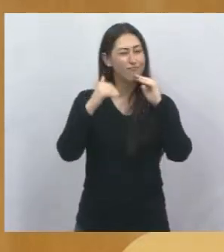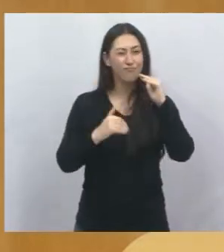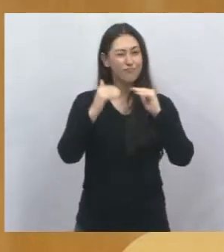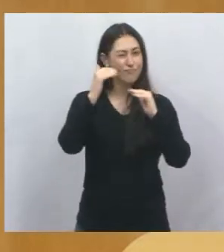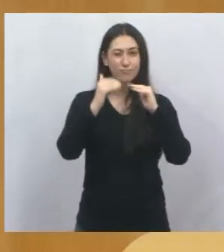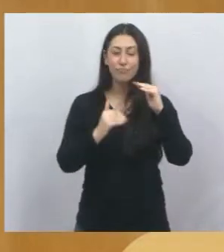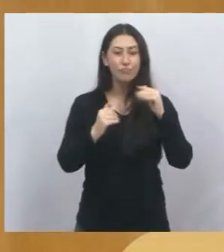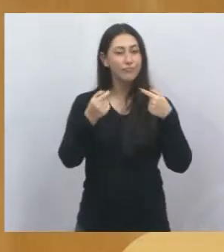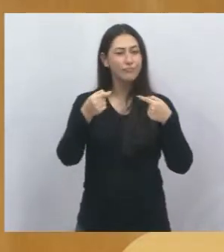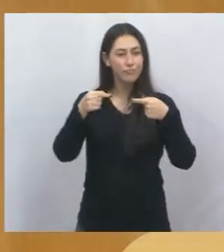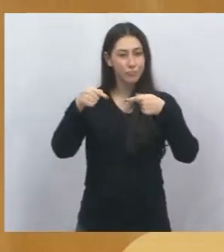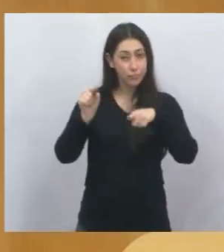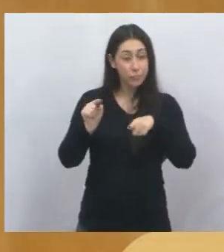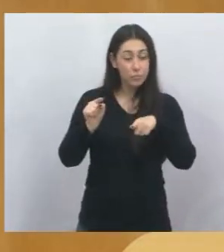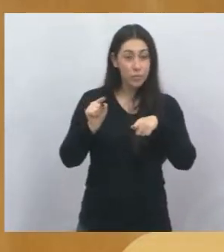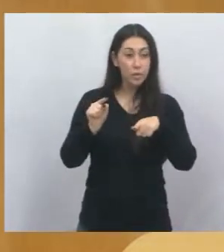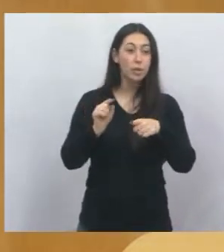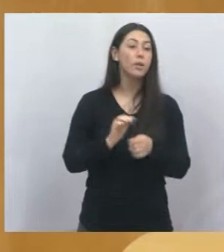Previdência.